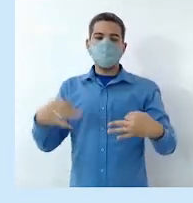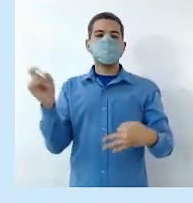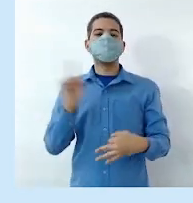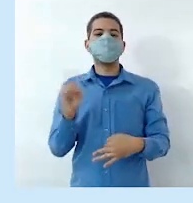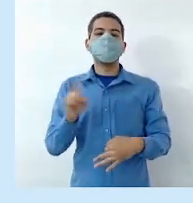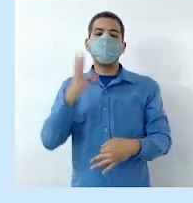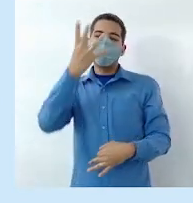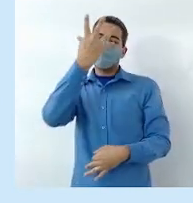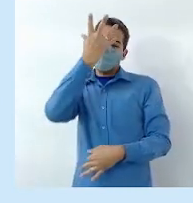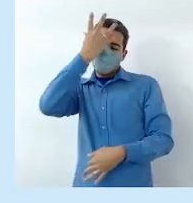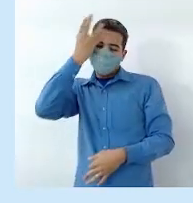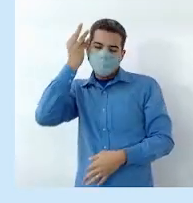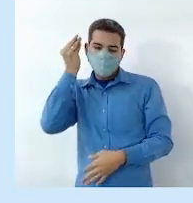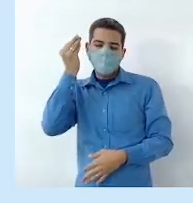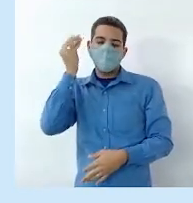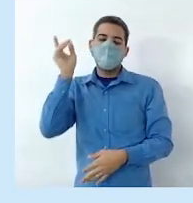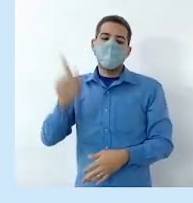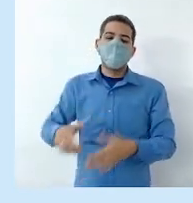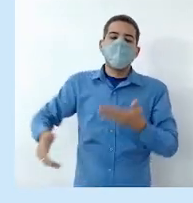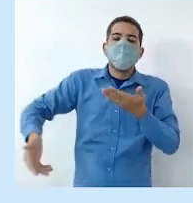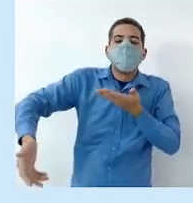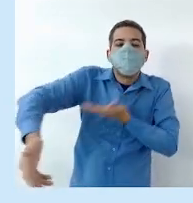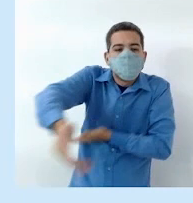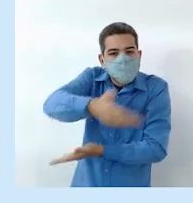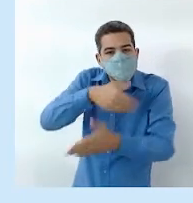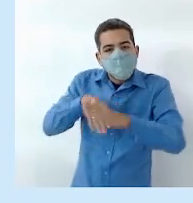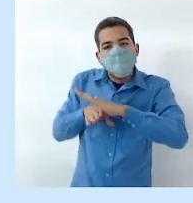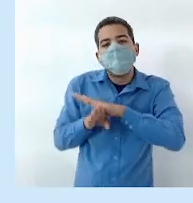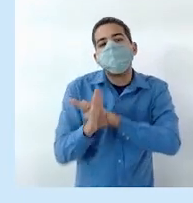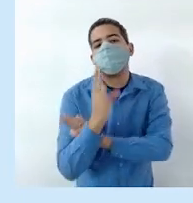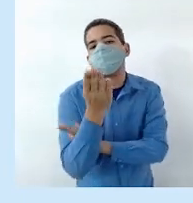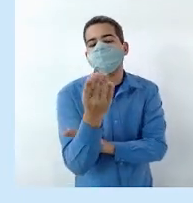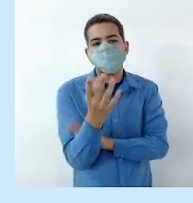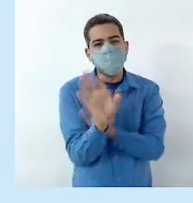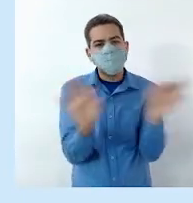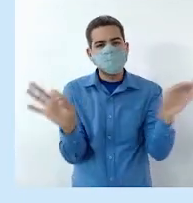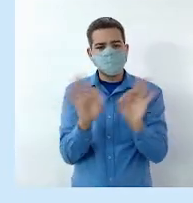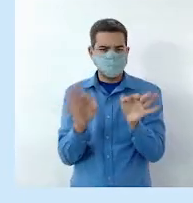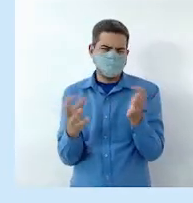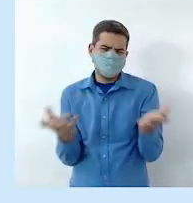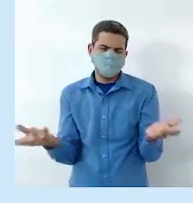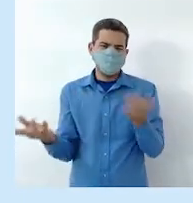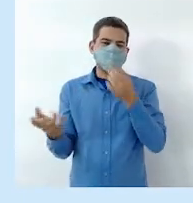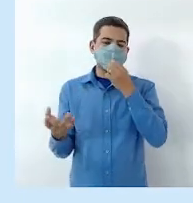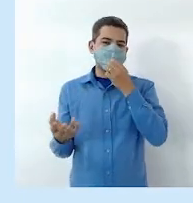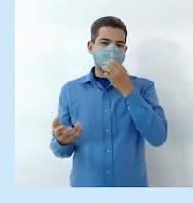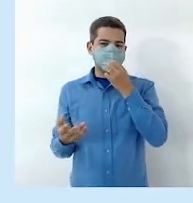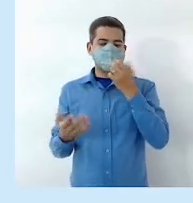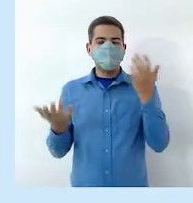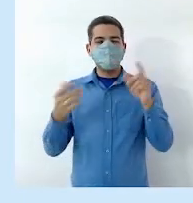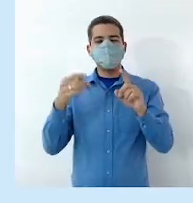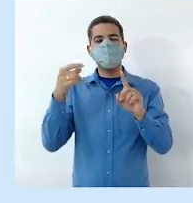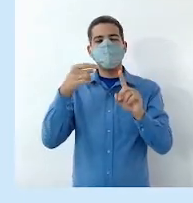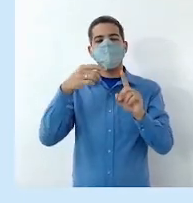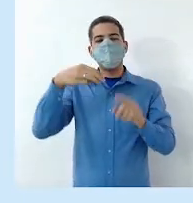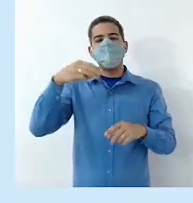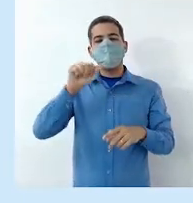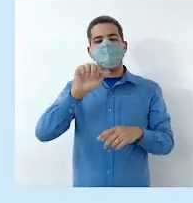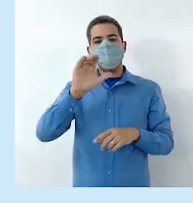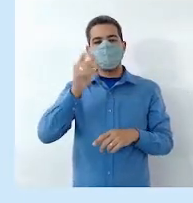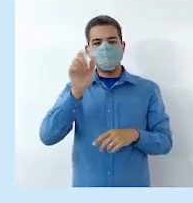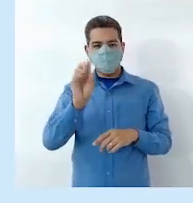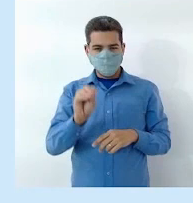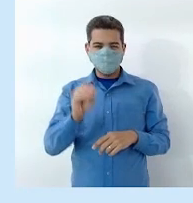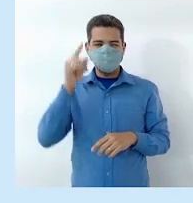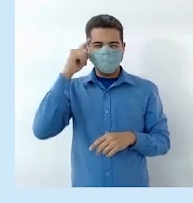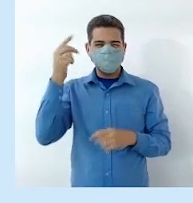e esquecer do envolvimento entre os personagens. Esse conto de Machado de Assis eu trago para